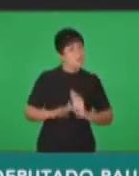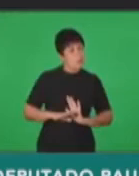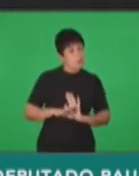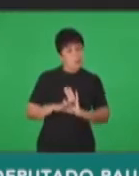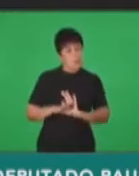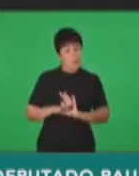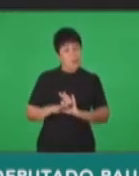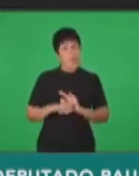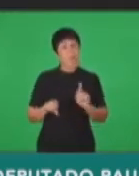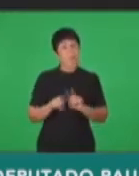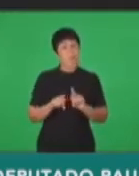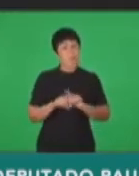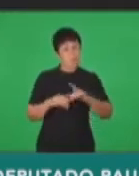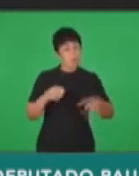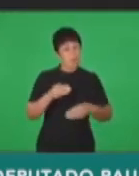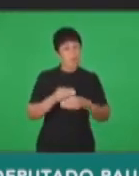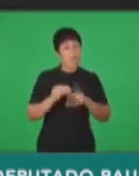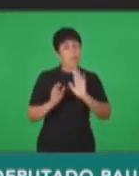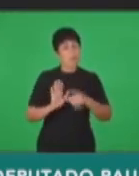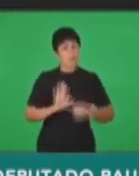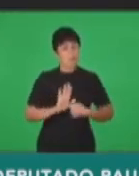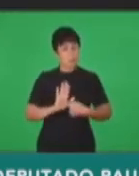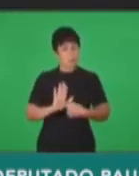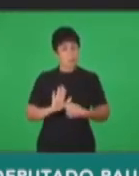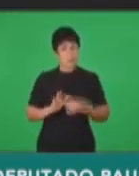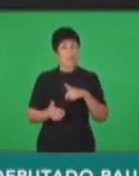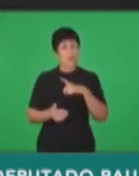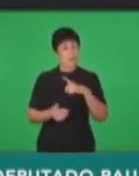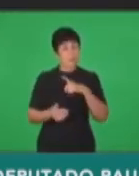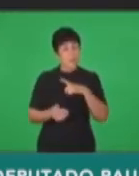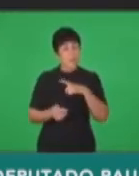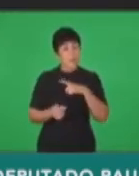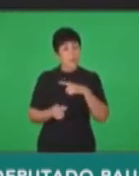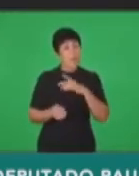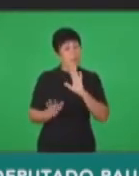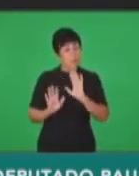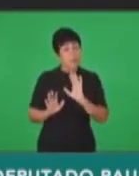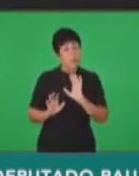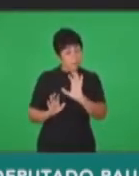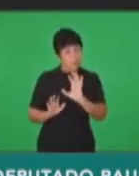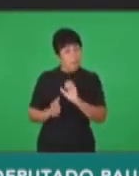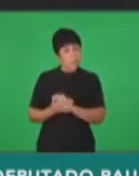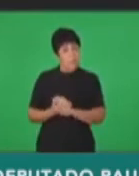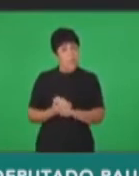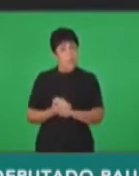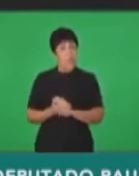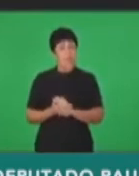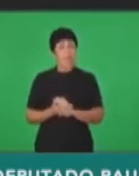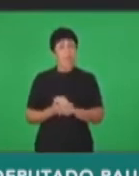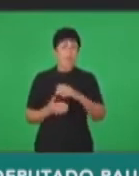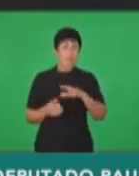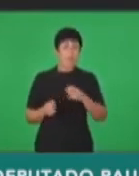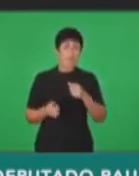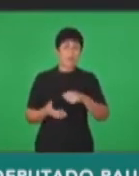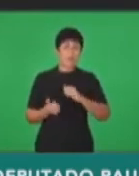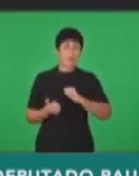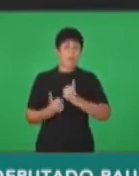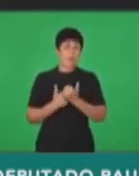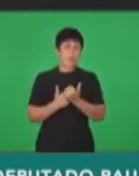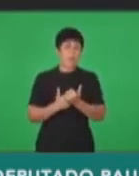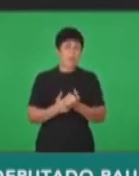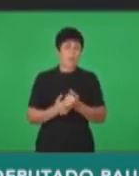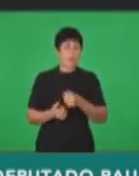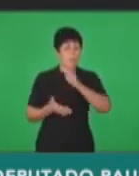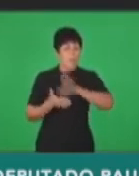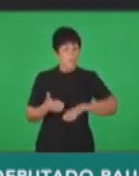elas têm muito esse perfil. Nós temos a substitutiva, assinado por mim, pelo deputado Maurici, aliás, o deputado Maurici apresentou,